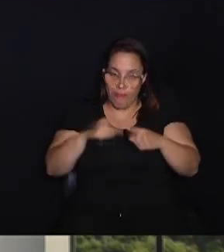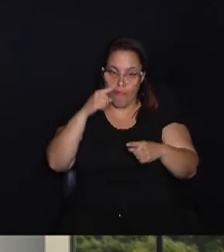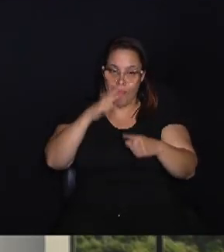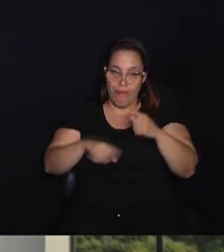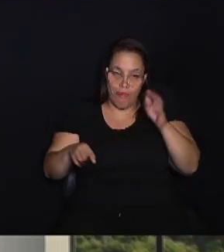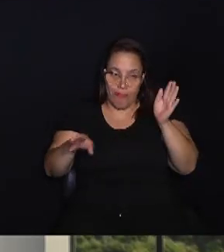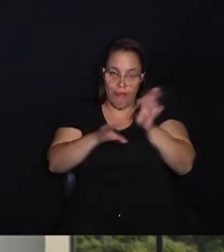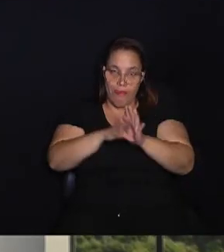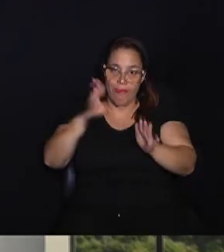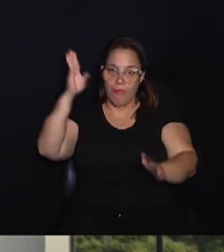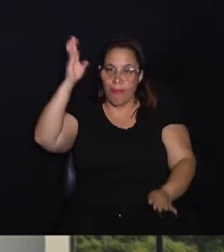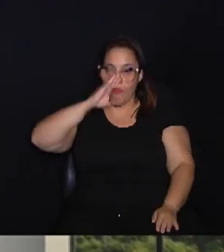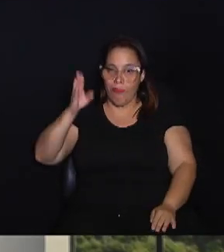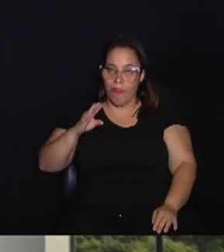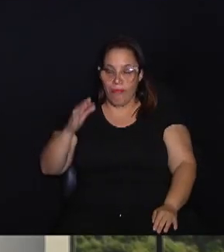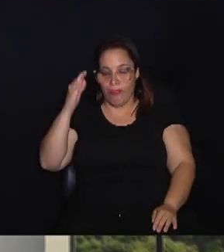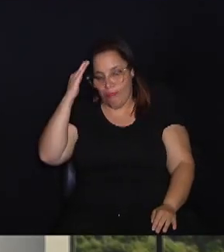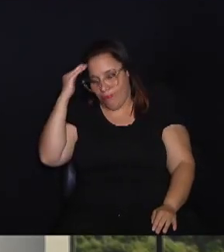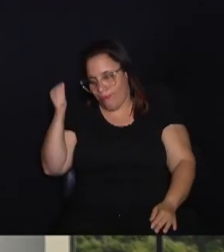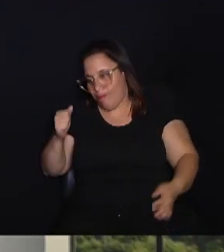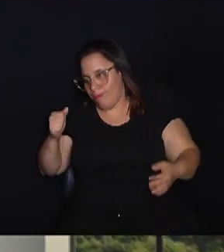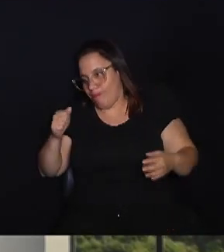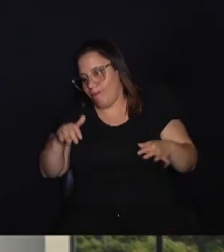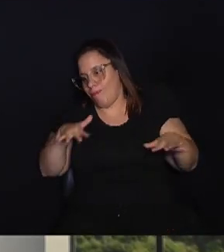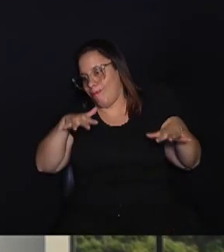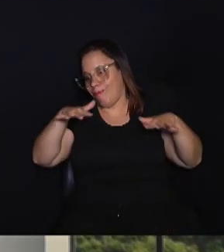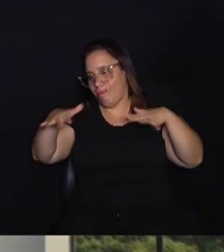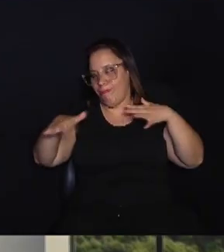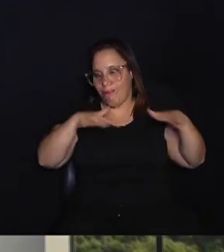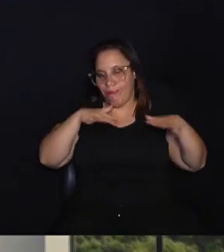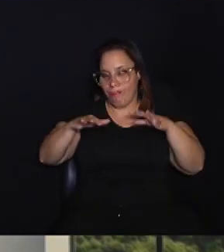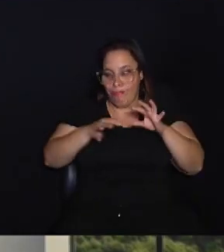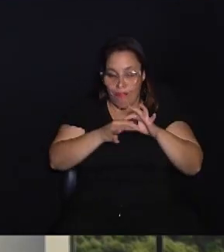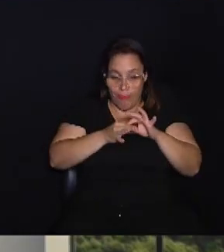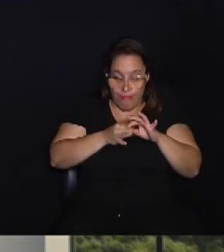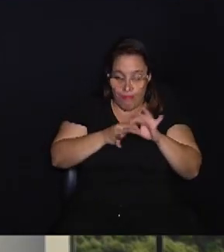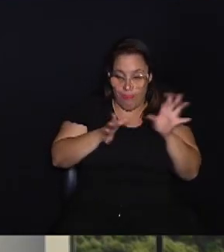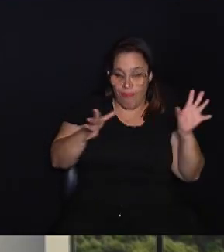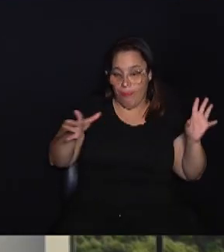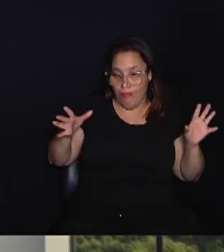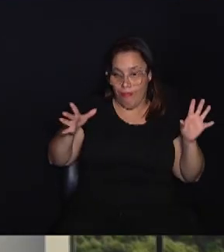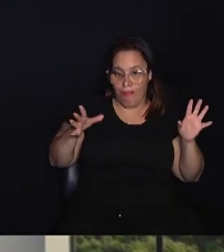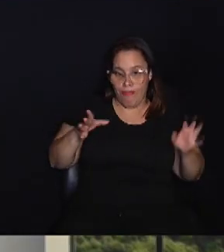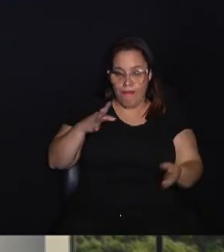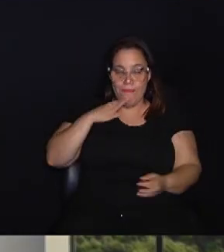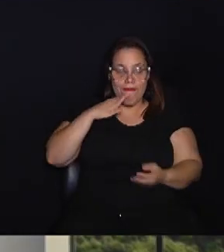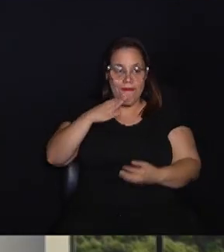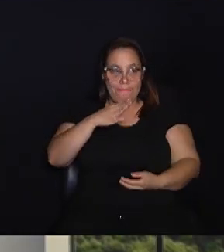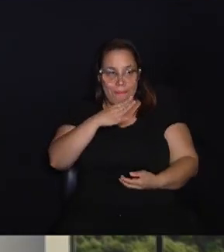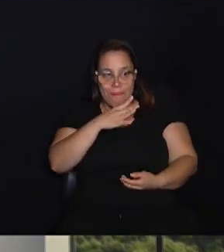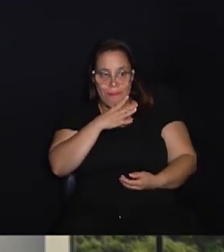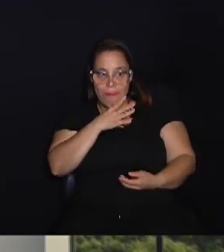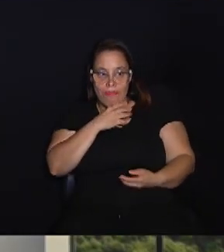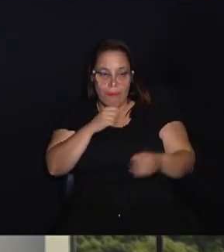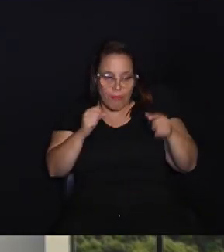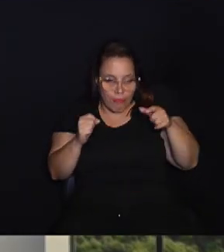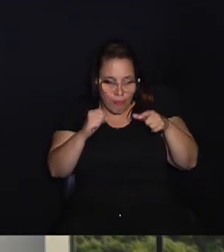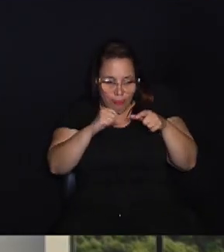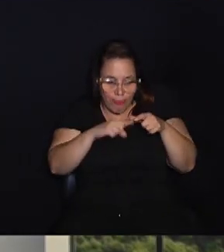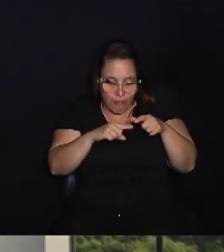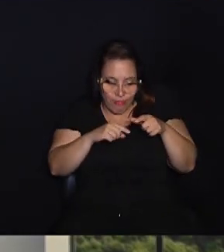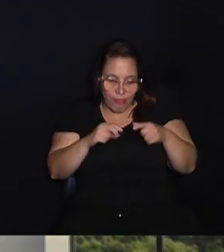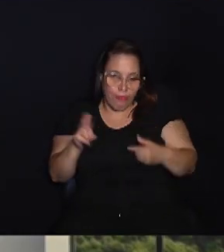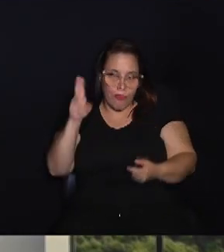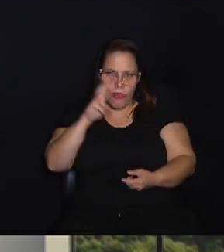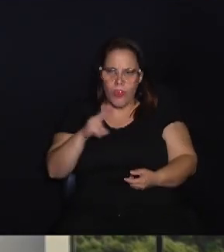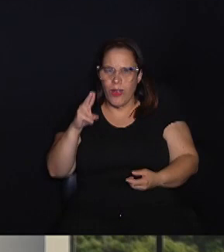no Brasil. Mas nós sabemos que o produto ele circula livremente, basta ir num bar, num jogo de futebol, a gente vê as pessoas